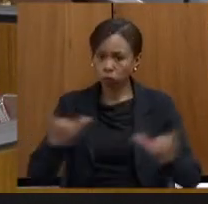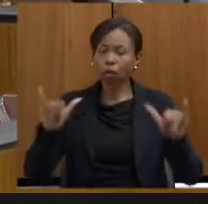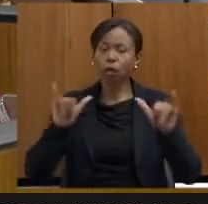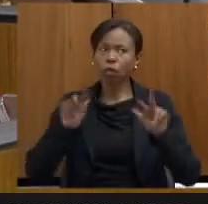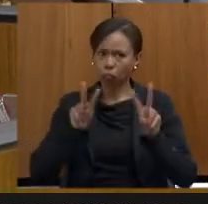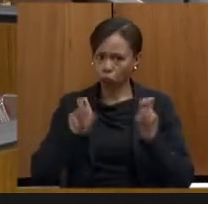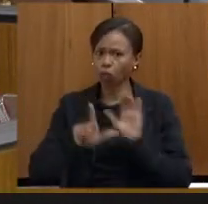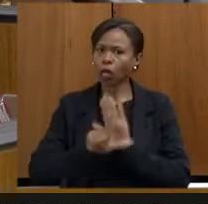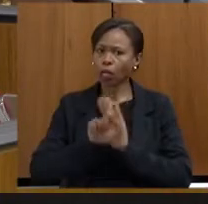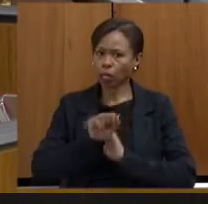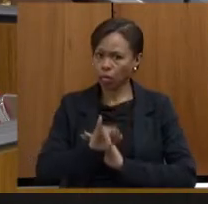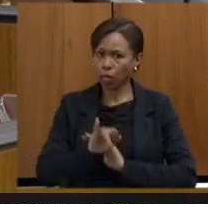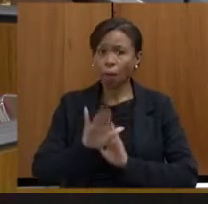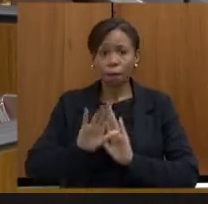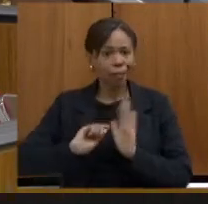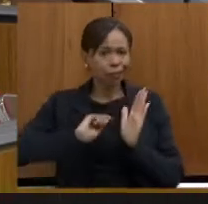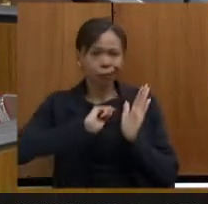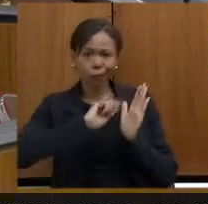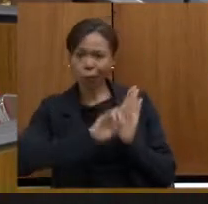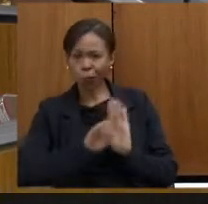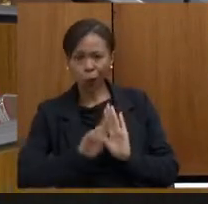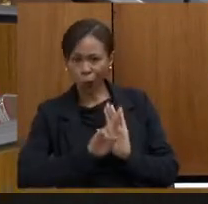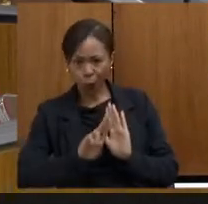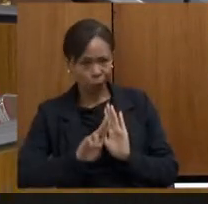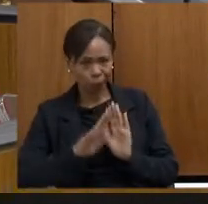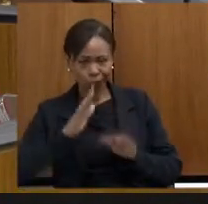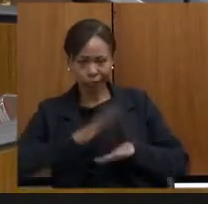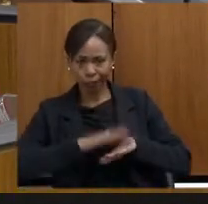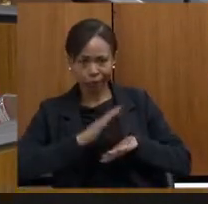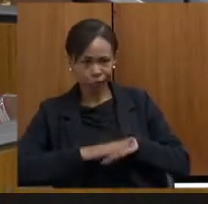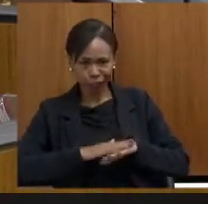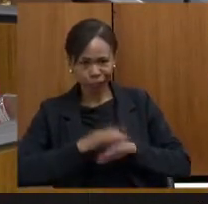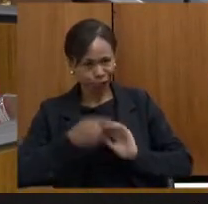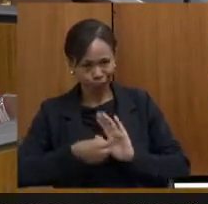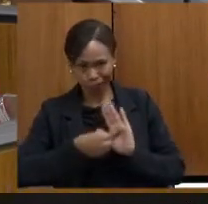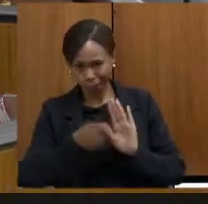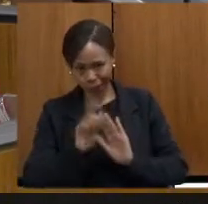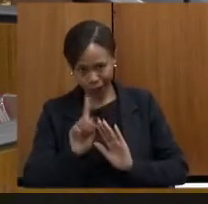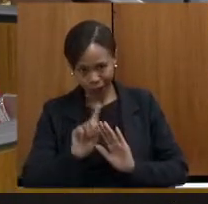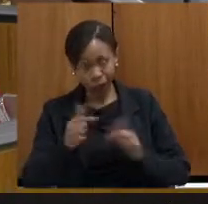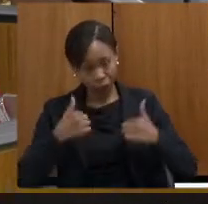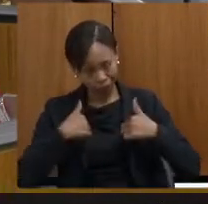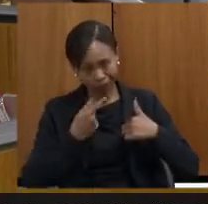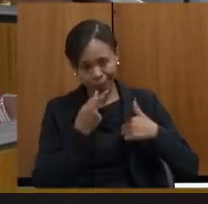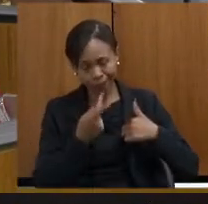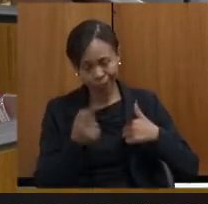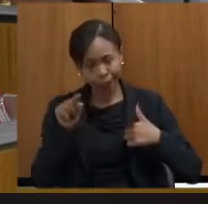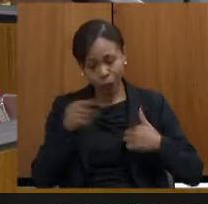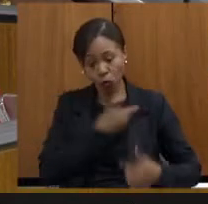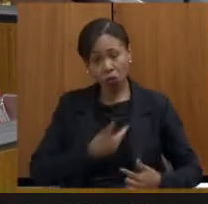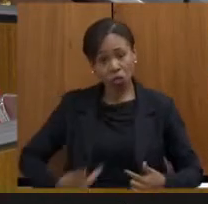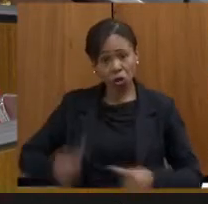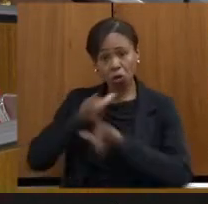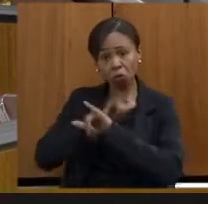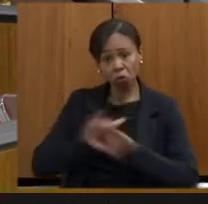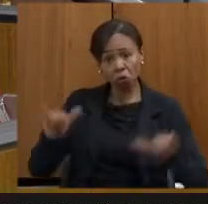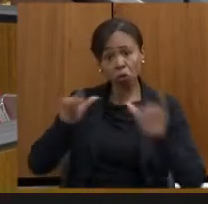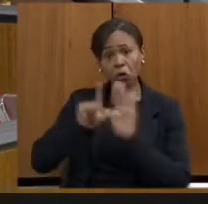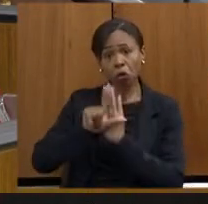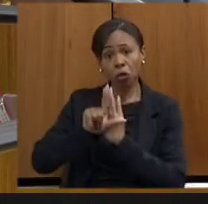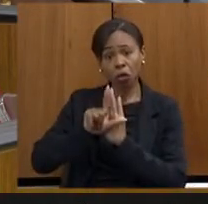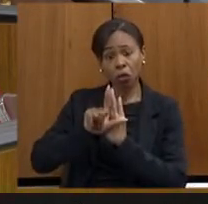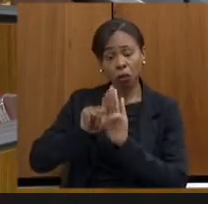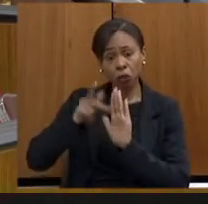sem, inclusive, citar a autora do projeto de lei. Essa observação é minha, não é da Leninha, mas o governador fez publicação sem citar a autora do projeto de